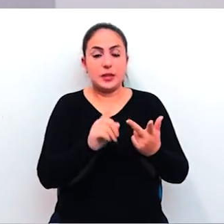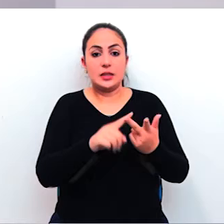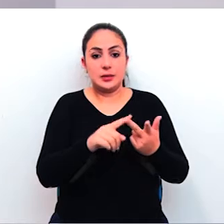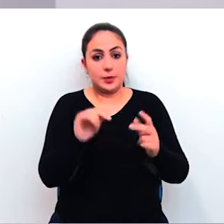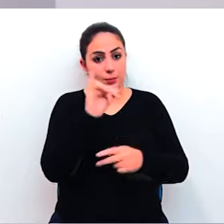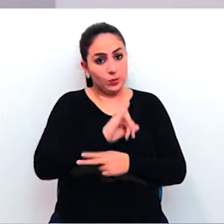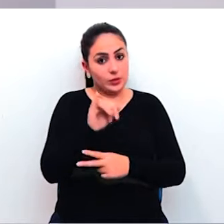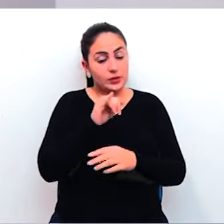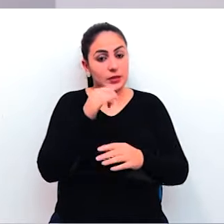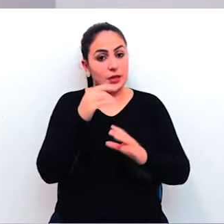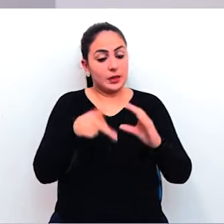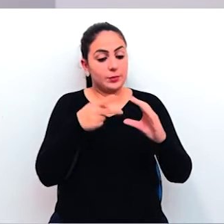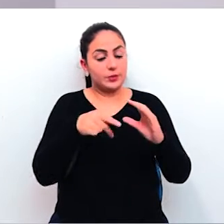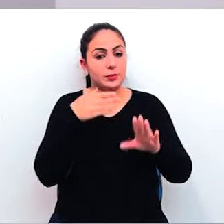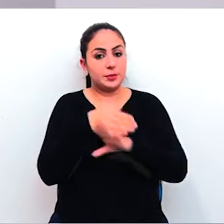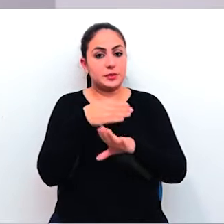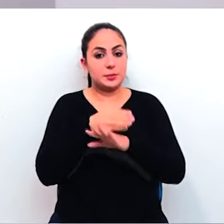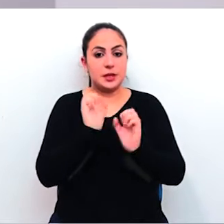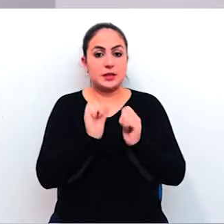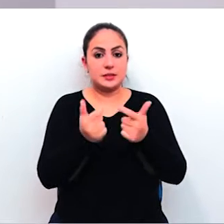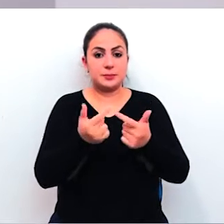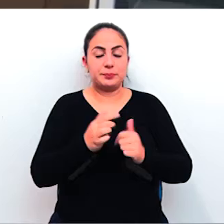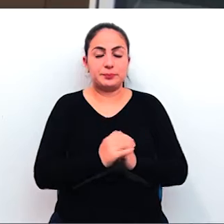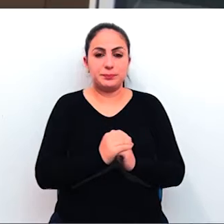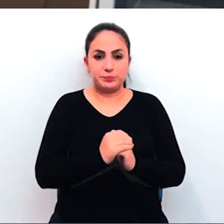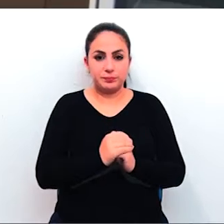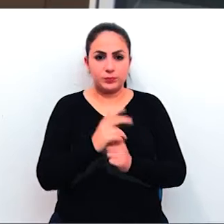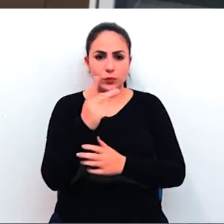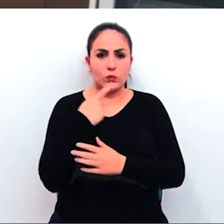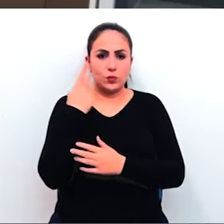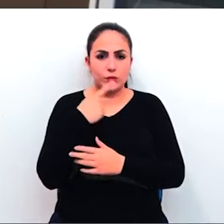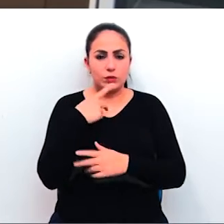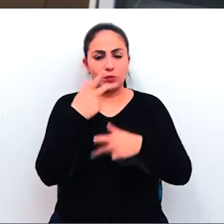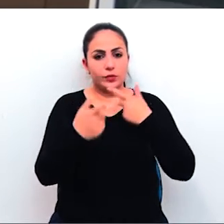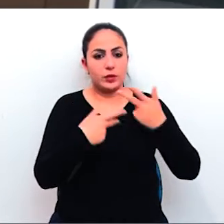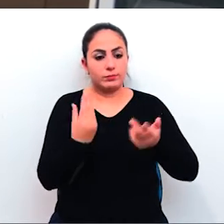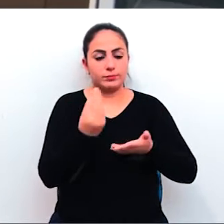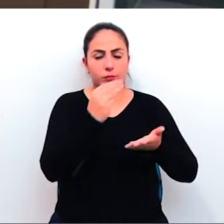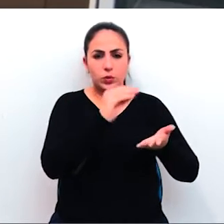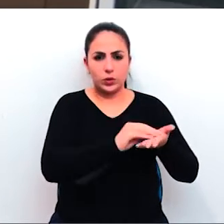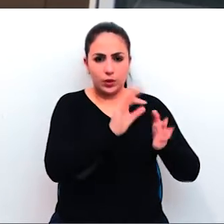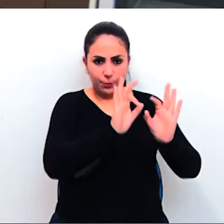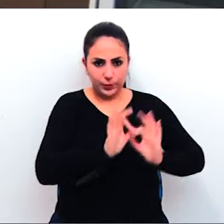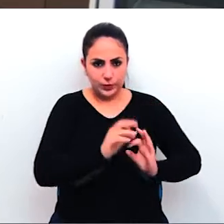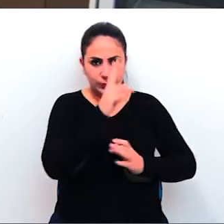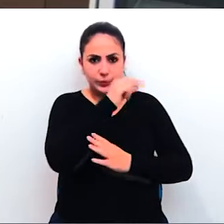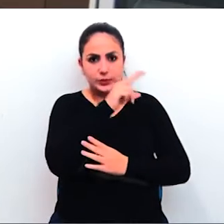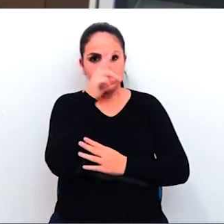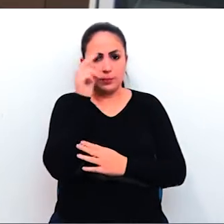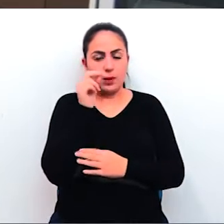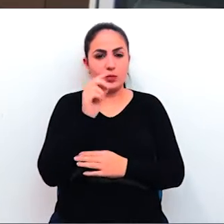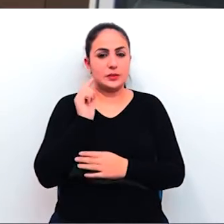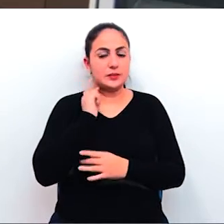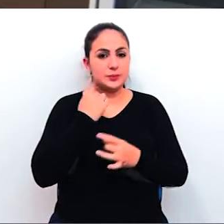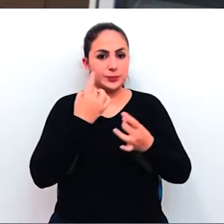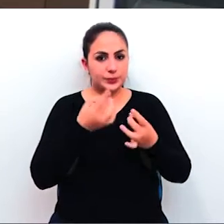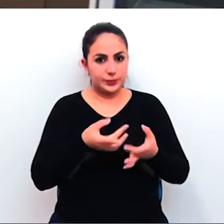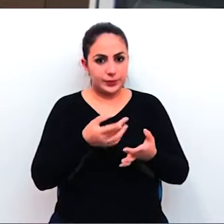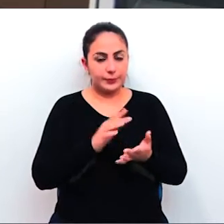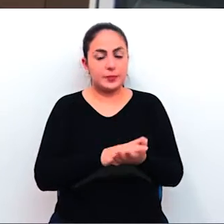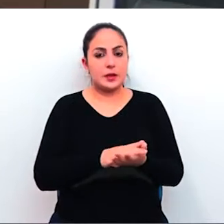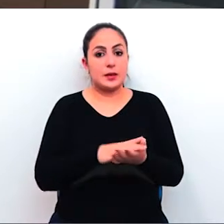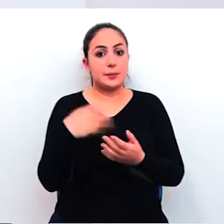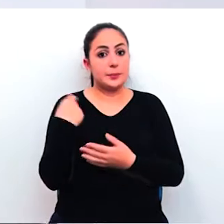também é importante que a câmara esteja junto das suas acções alex necker contou ainda que a implementação do plano municipal de